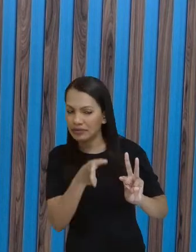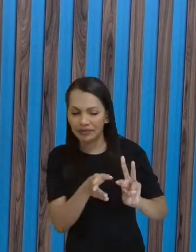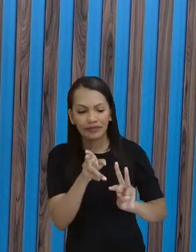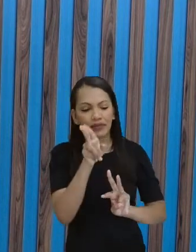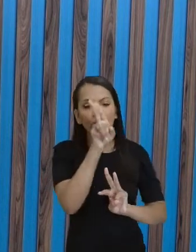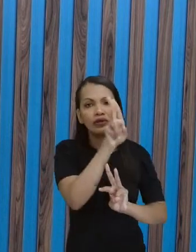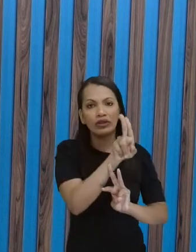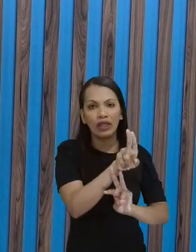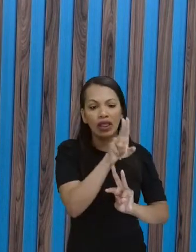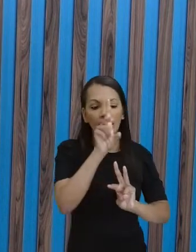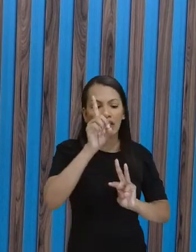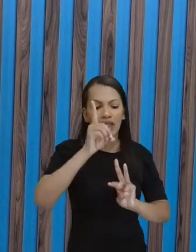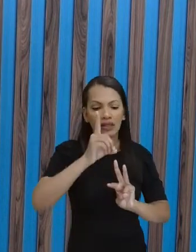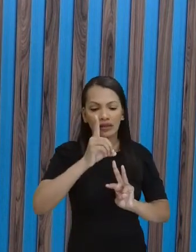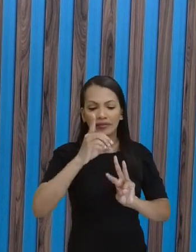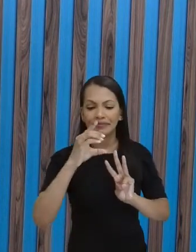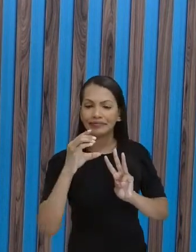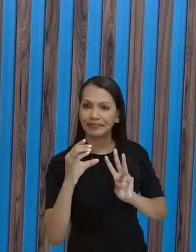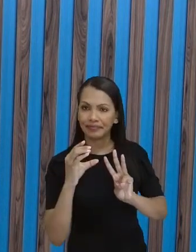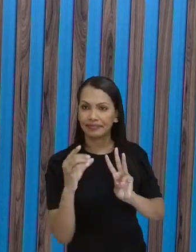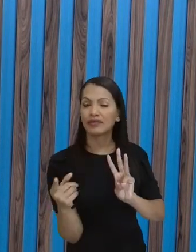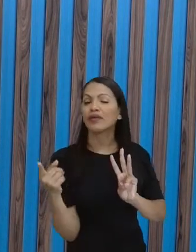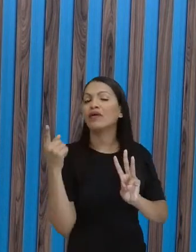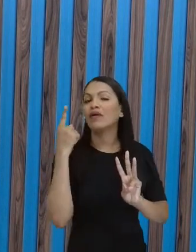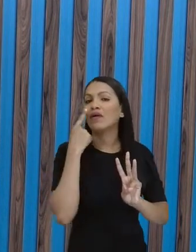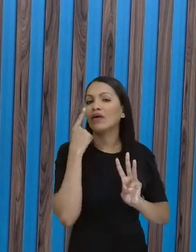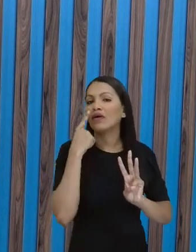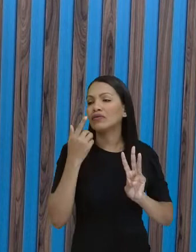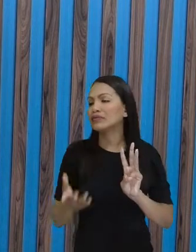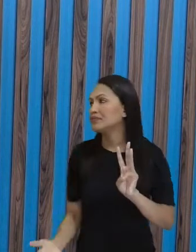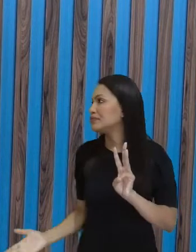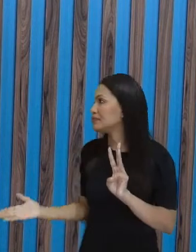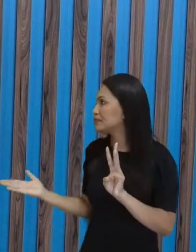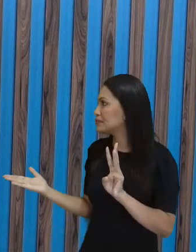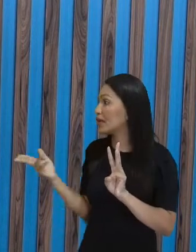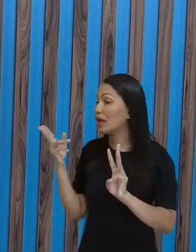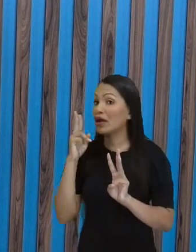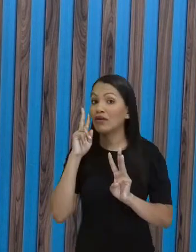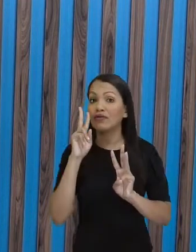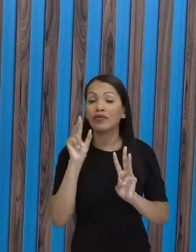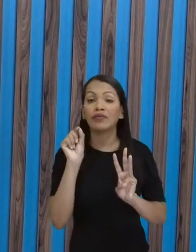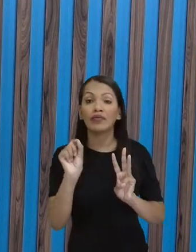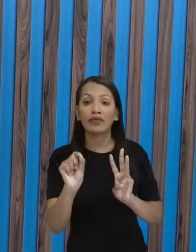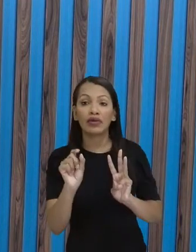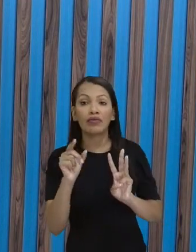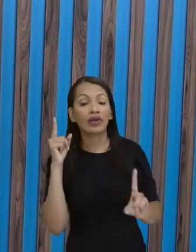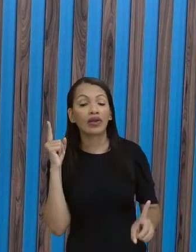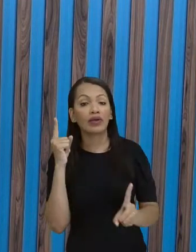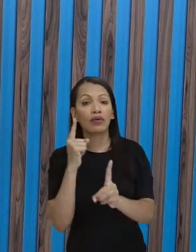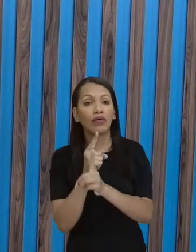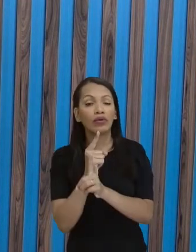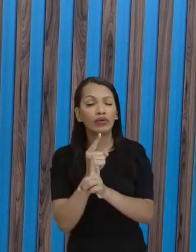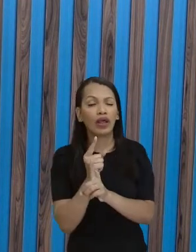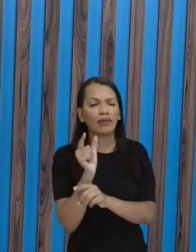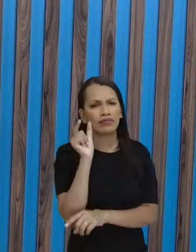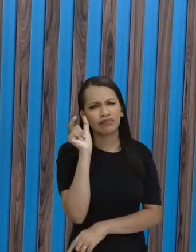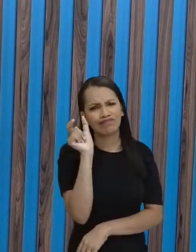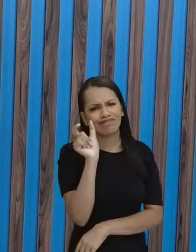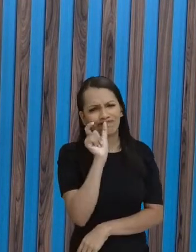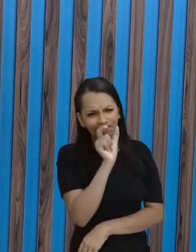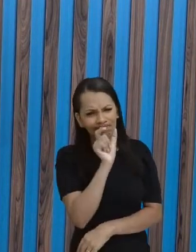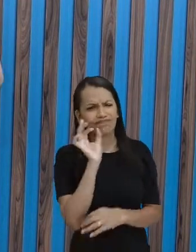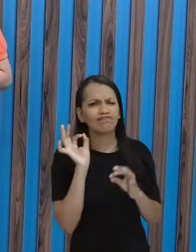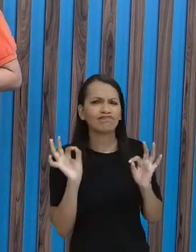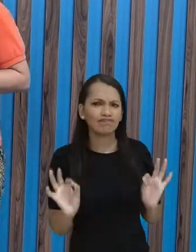nós olhamos aqui o material dourado e vimos aqui, encontramos aqui os cubinhos, tá certo? Aí